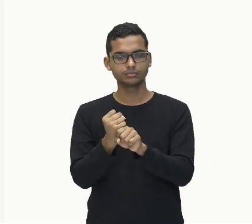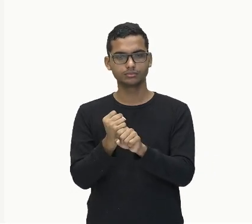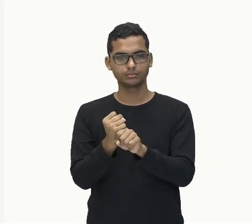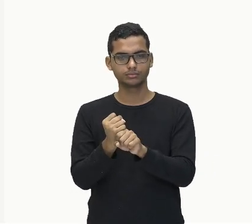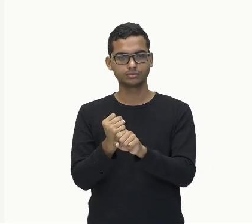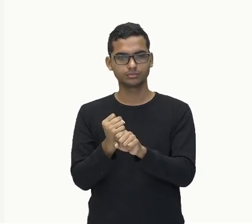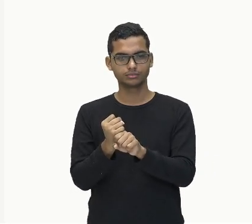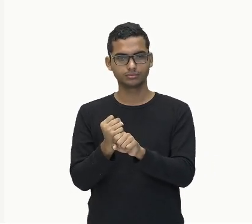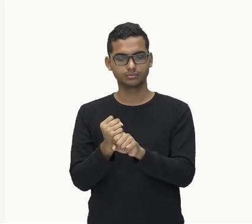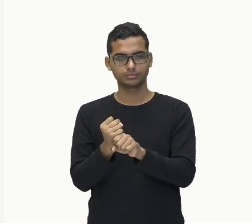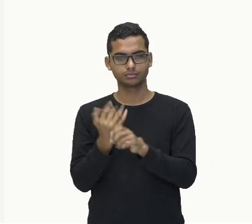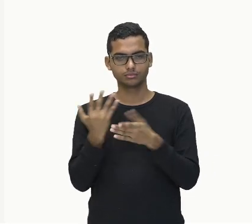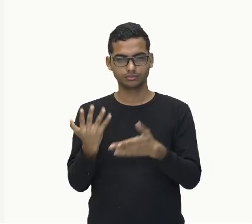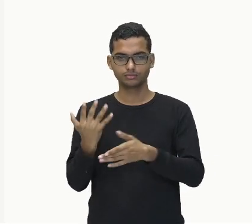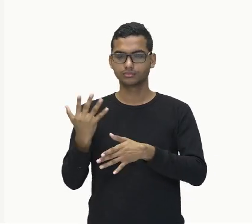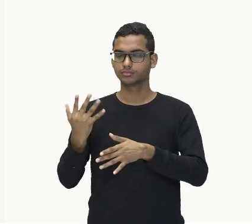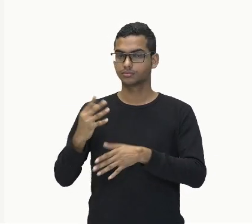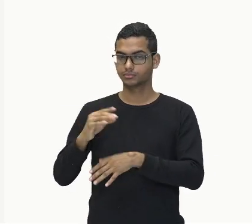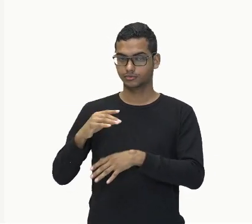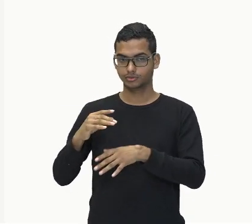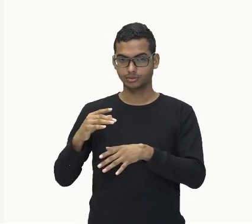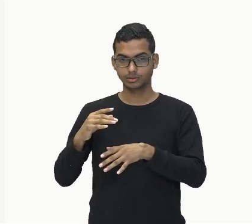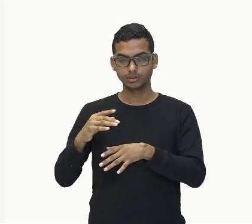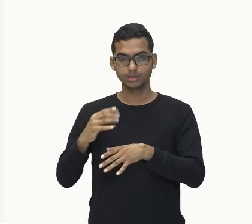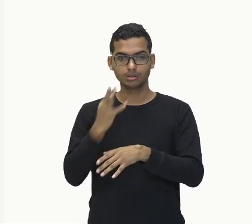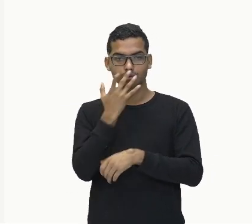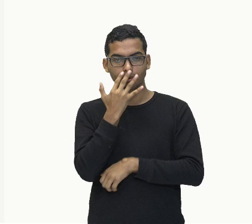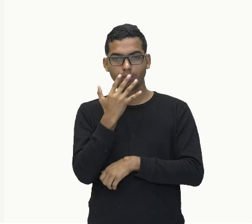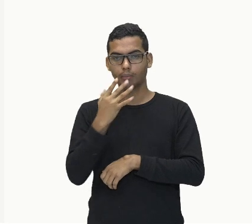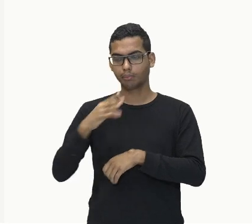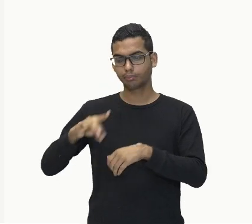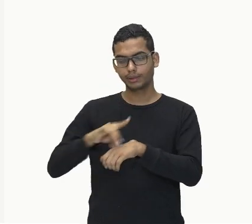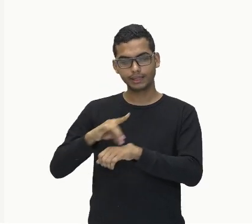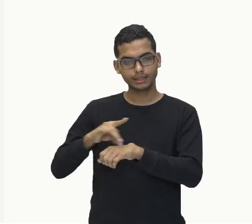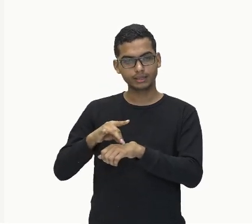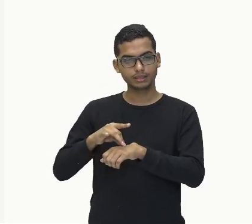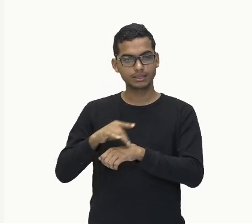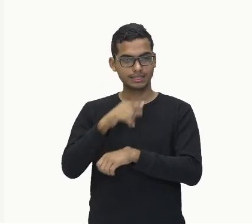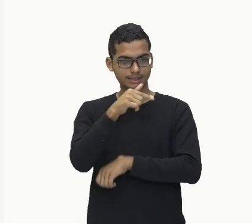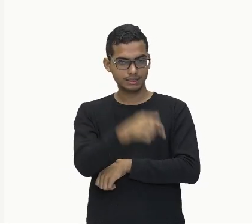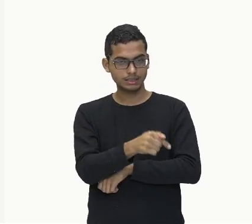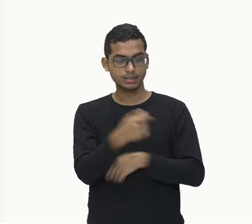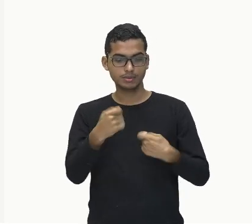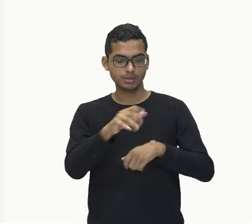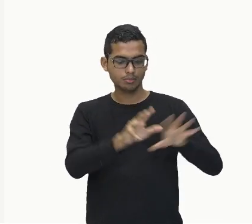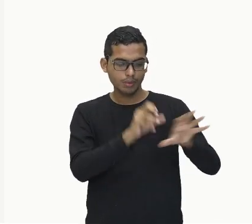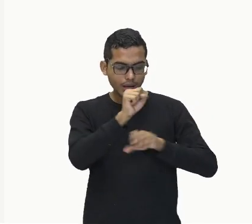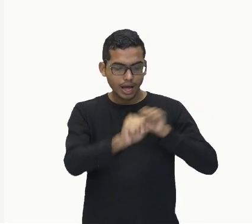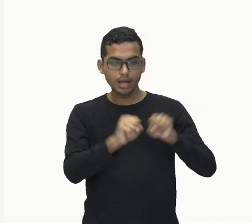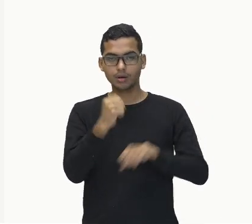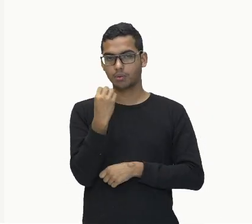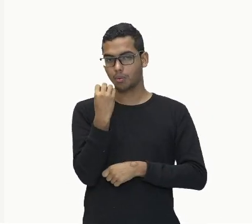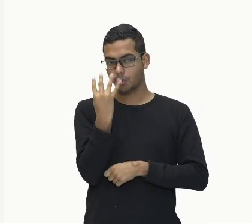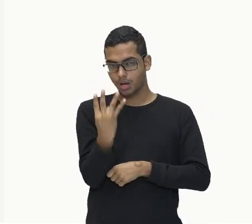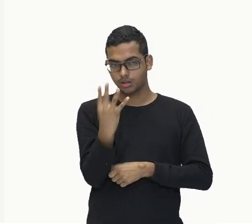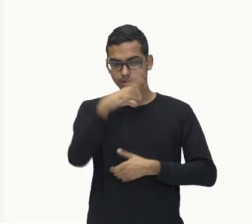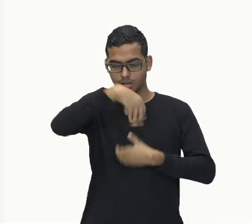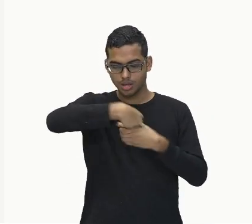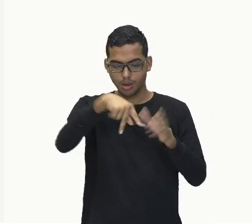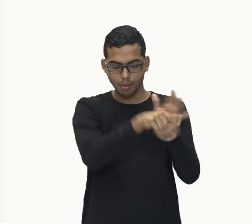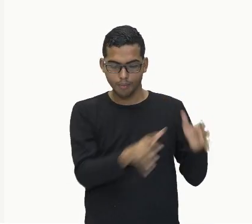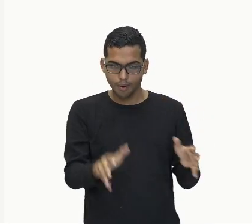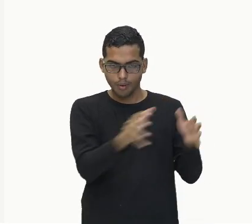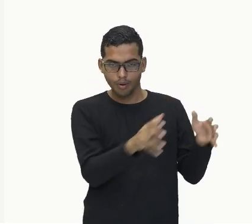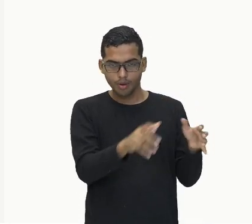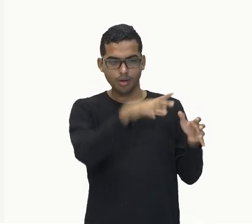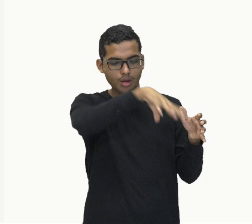tirar 4. Então, a gente precisa fazer uma combinação de 7 elementos tomados 4 a 4 para saber as